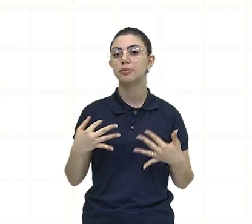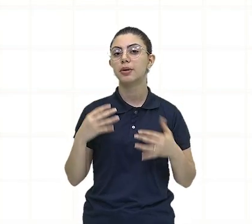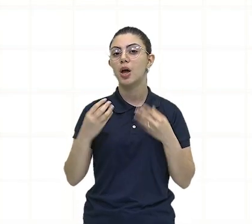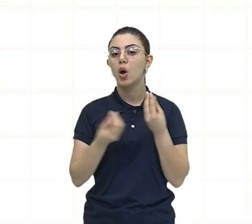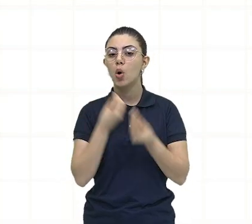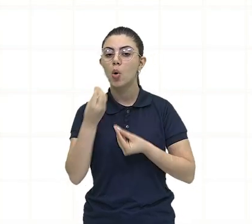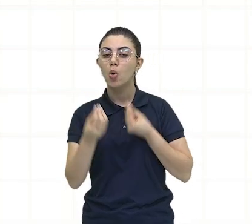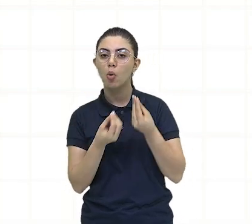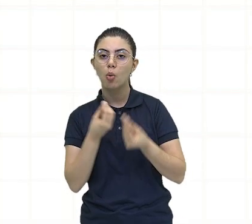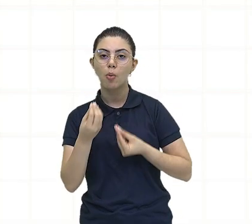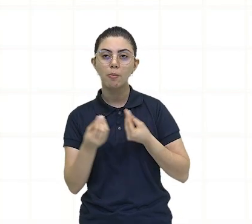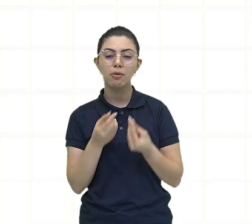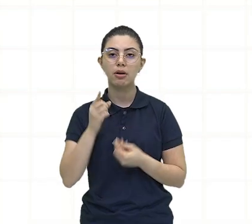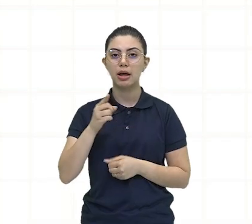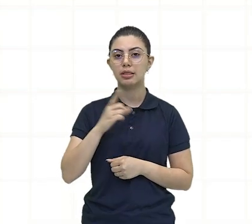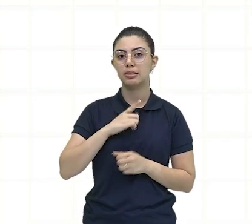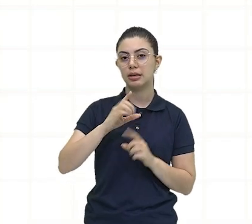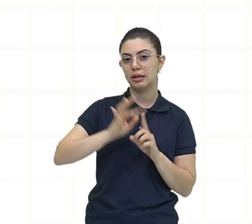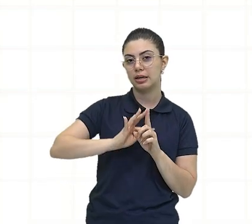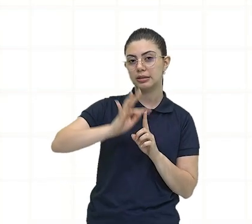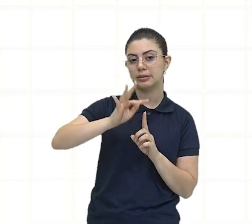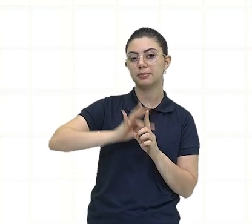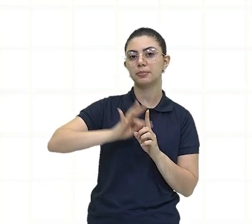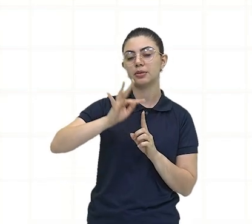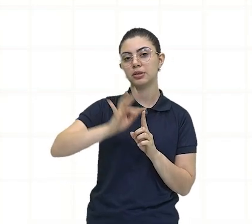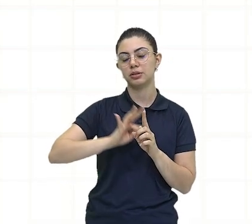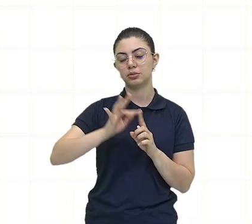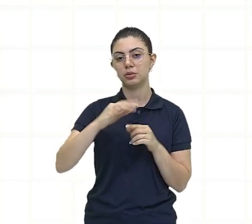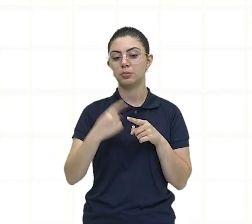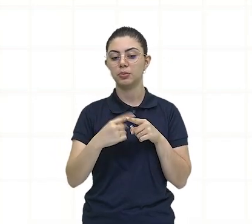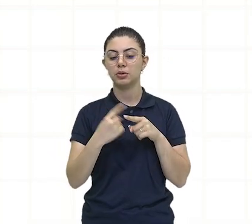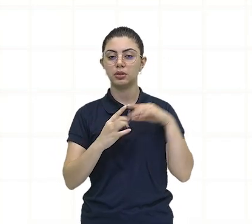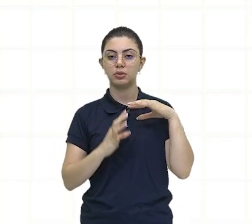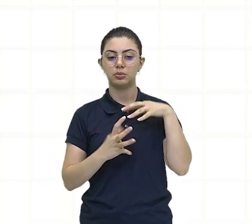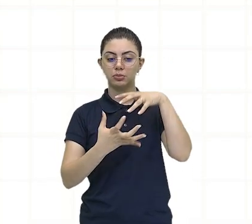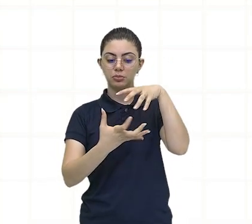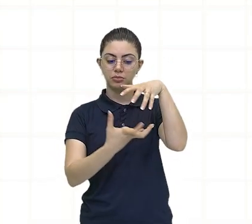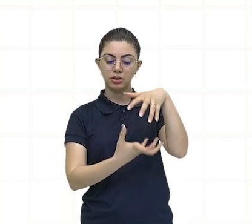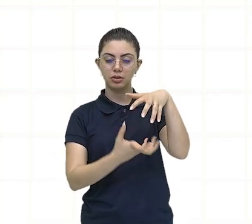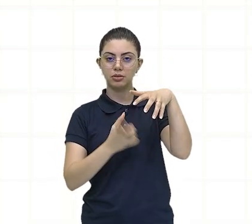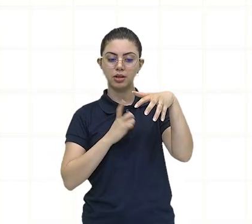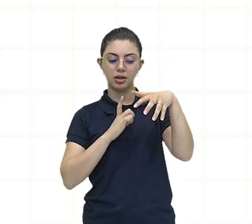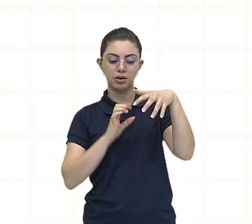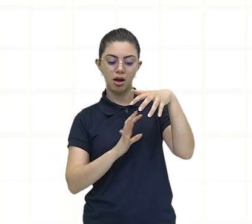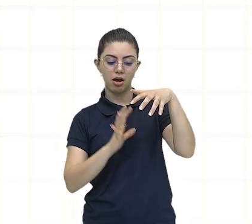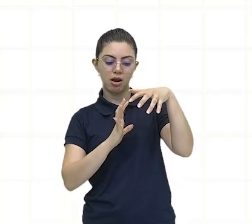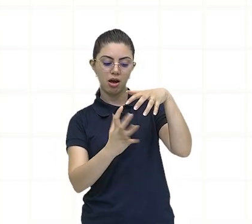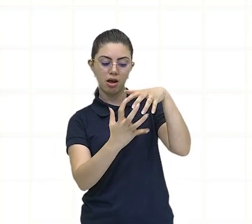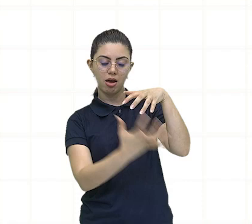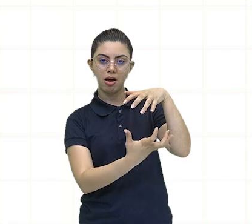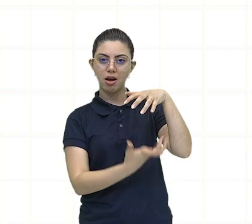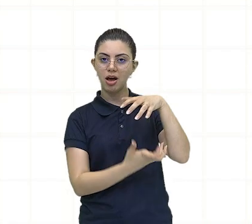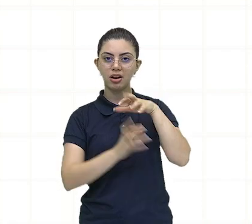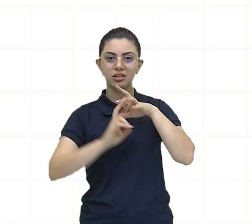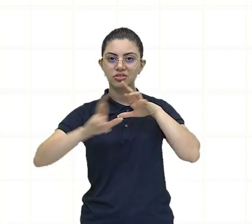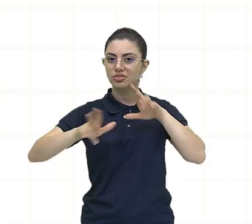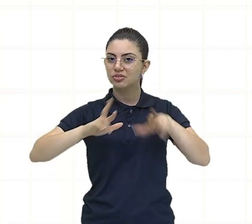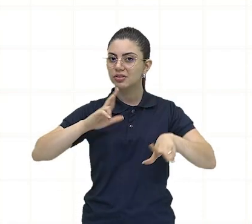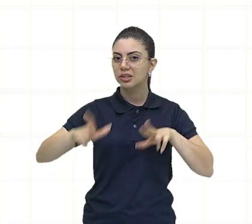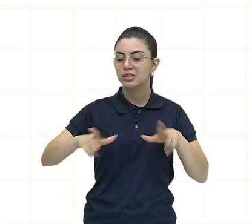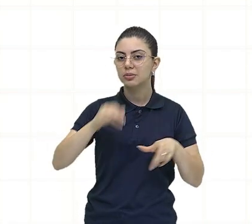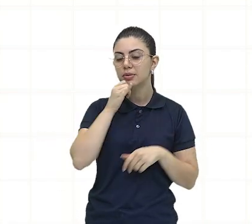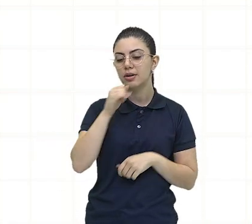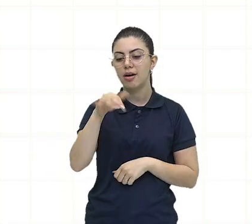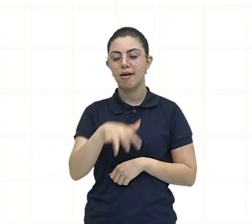absorção da temperatura devido ao nosso planeta ter diferentes superfícies. A gente tem superfícies em